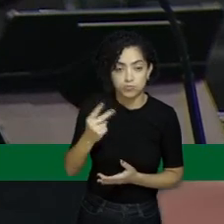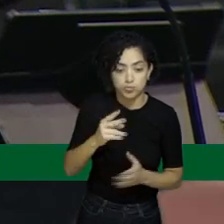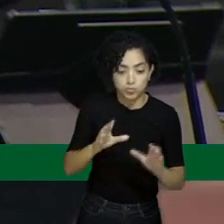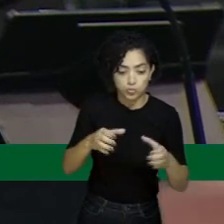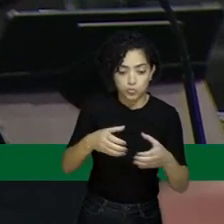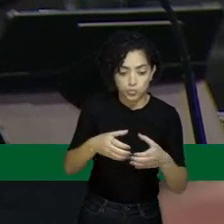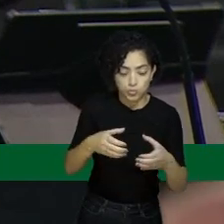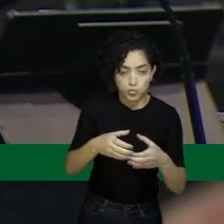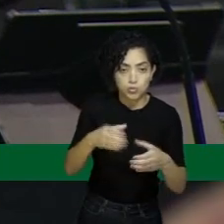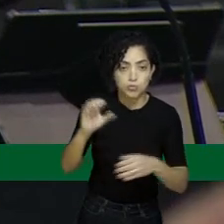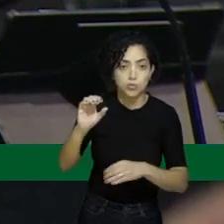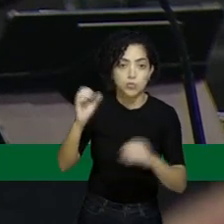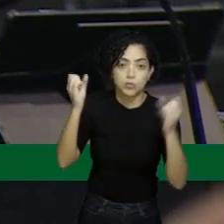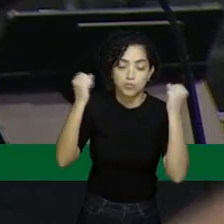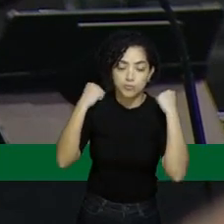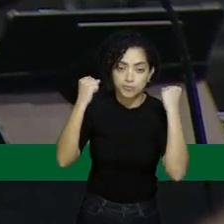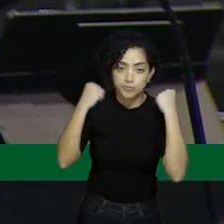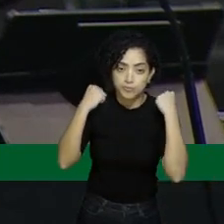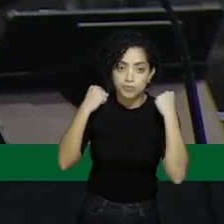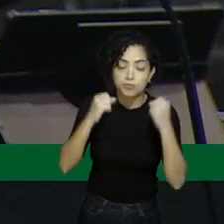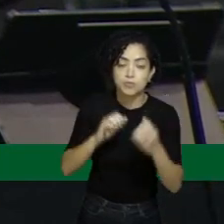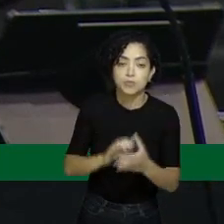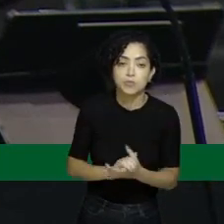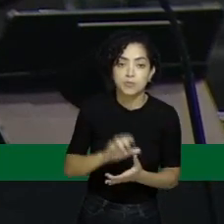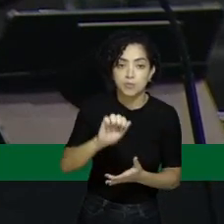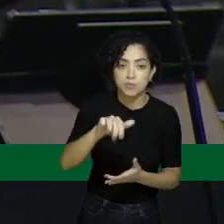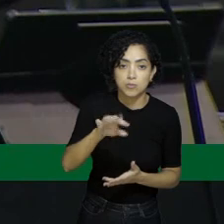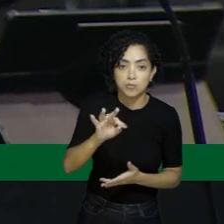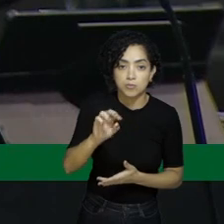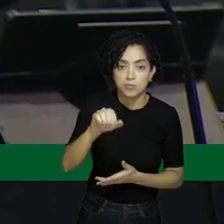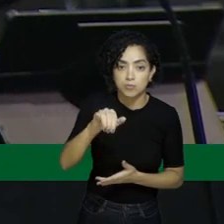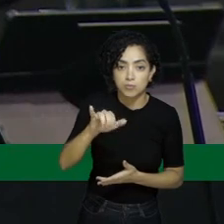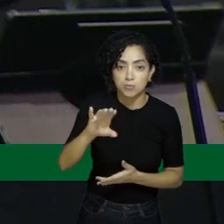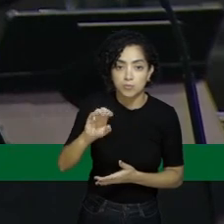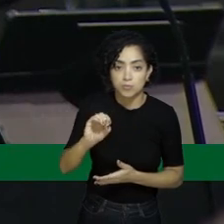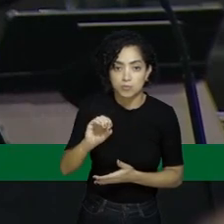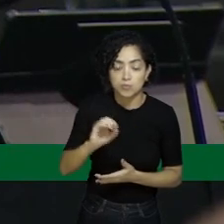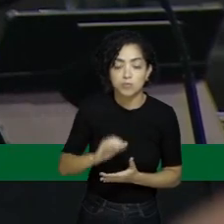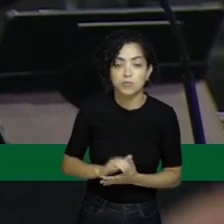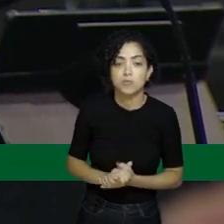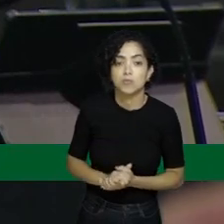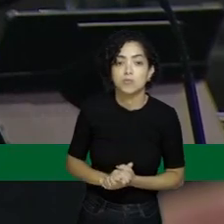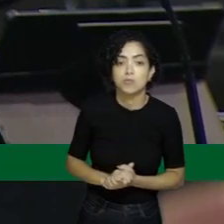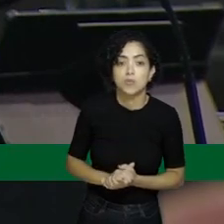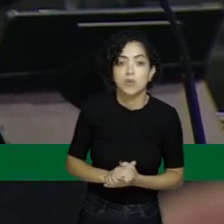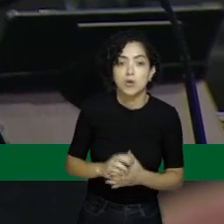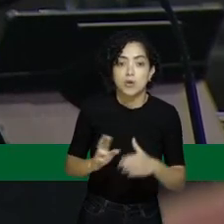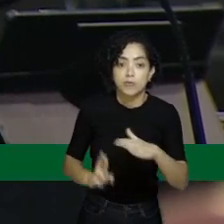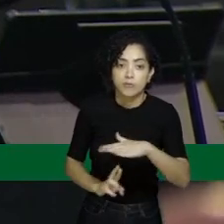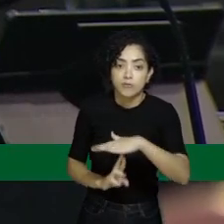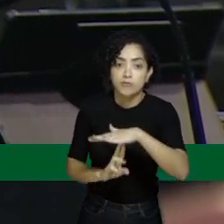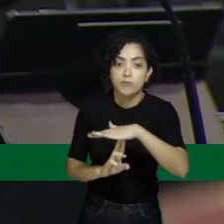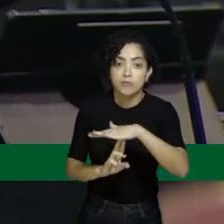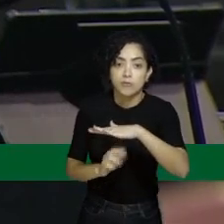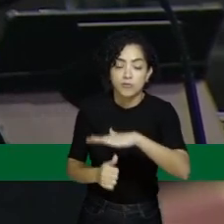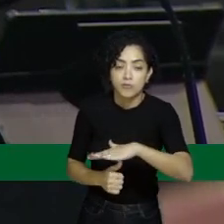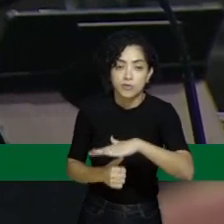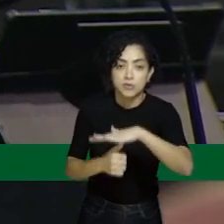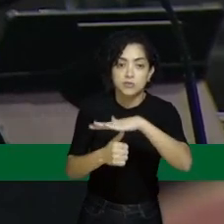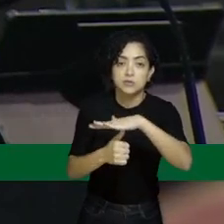de Chapecó, Tenente Coronel PM Rafael Antônio da Silva, Vice-Reitor e Pró-Reitor